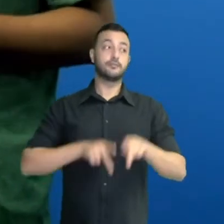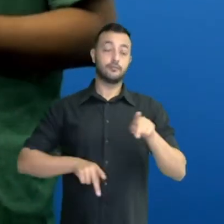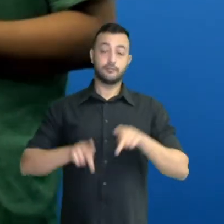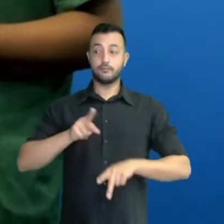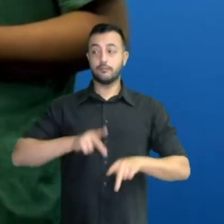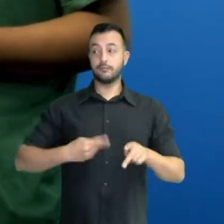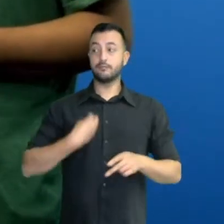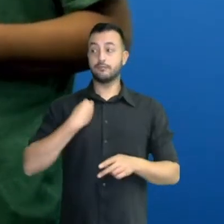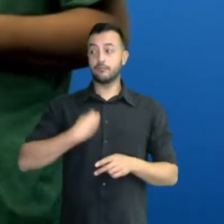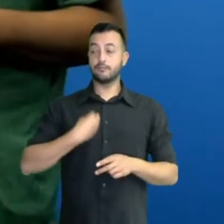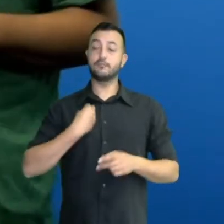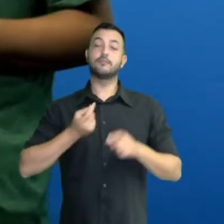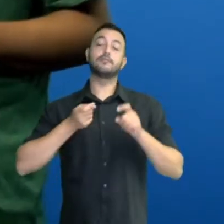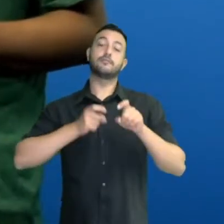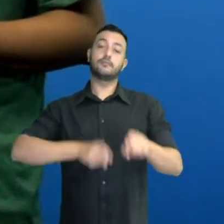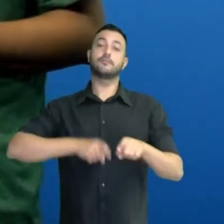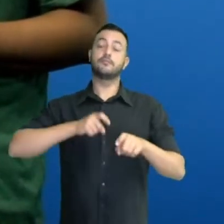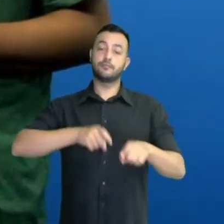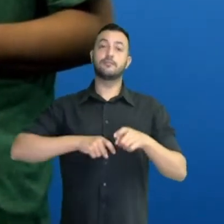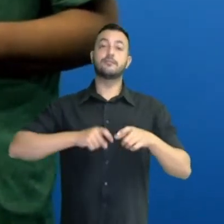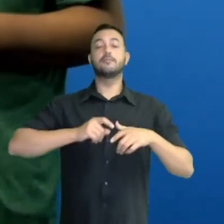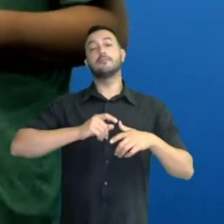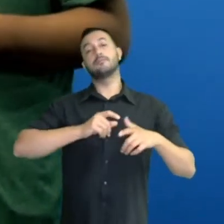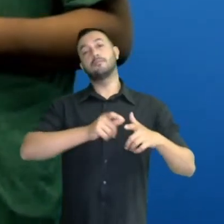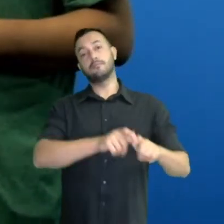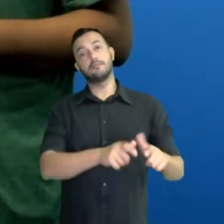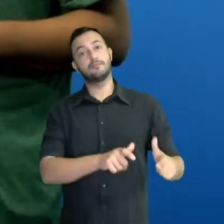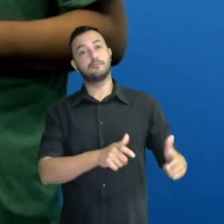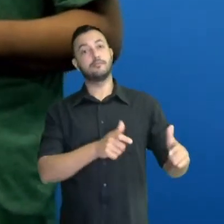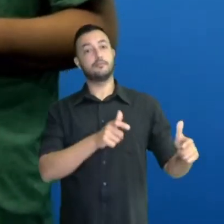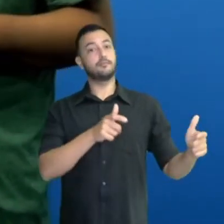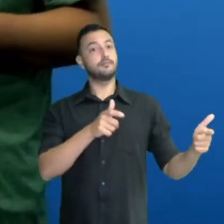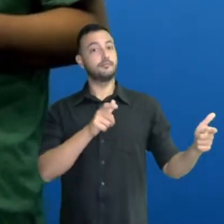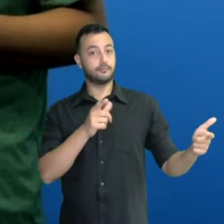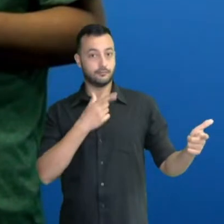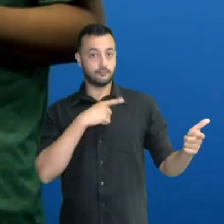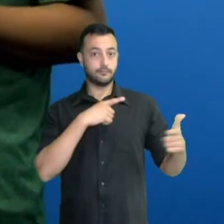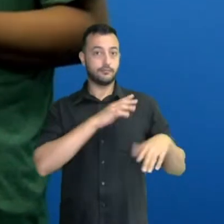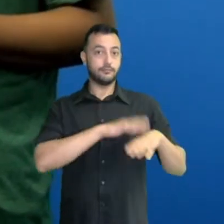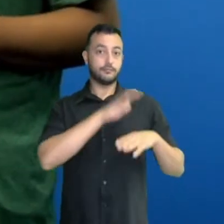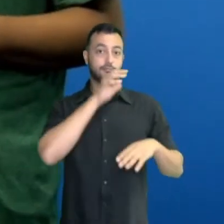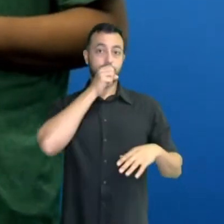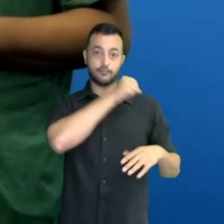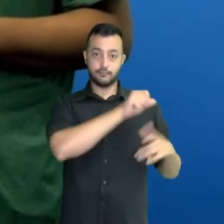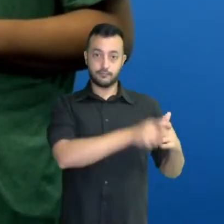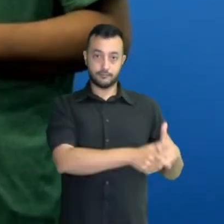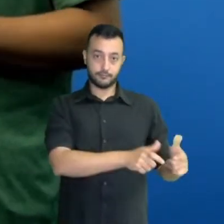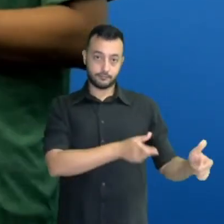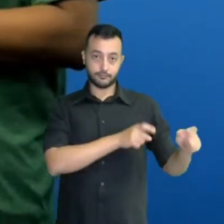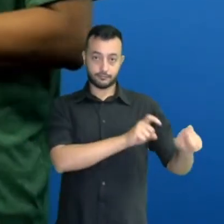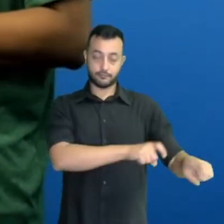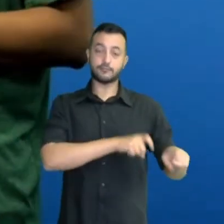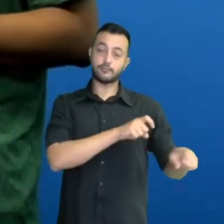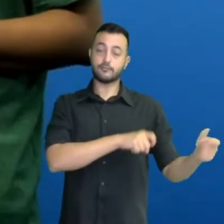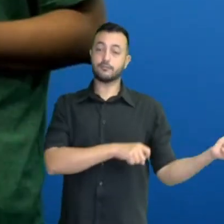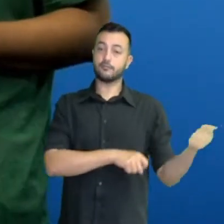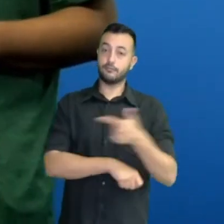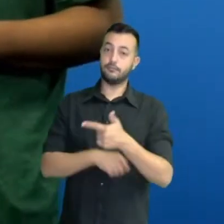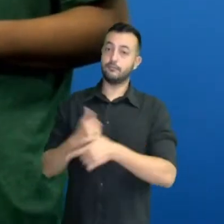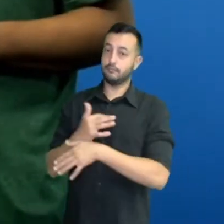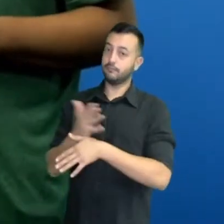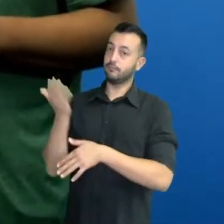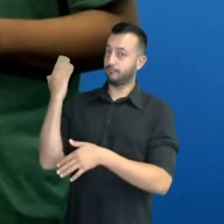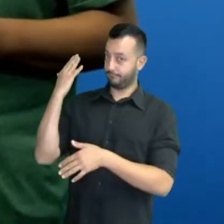que vivia nos campos, ela crescia de uma forma mais acelerada do que a população que crescia nas